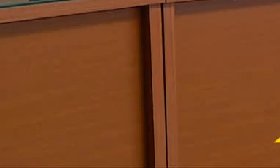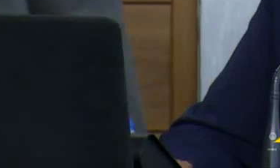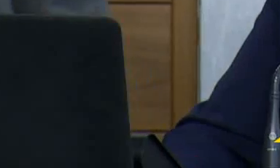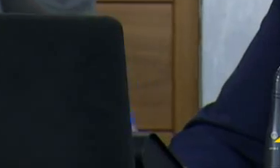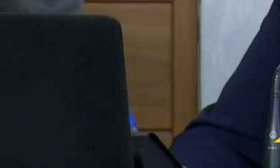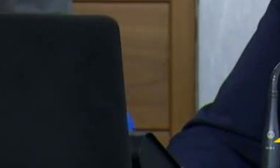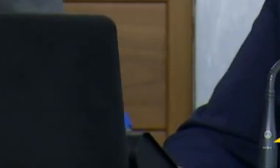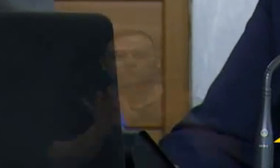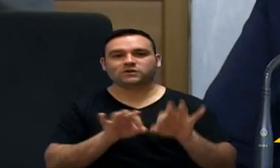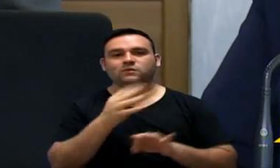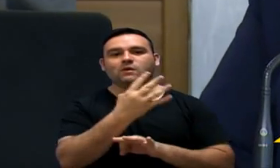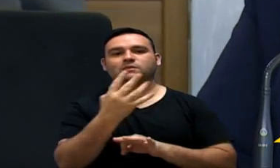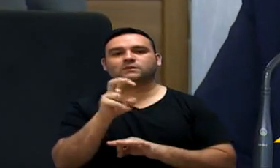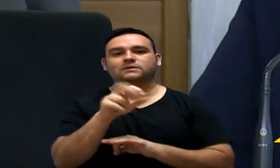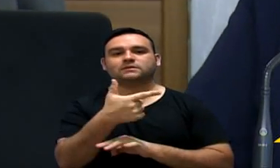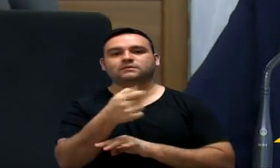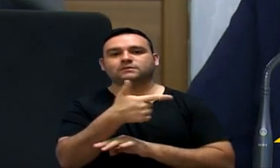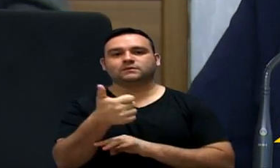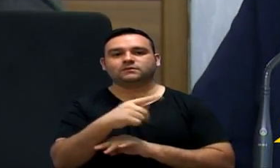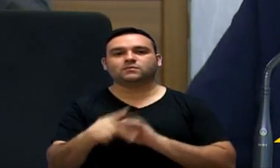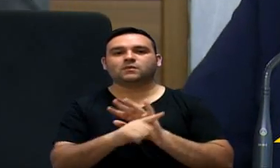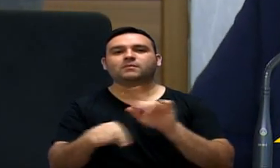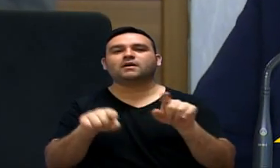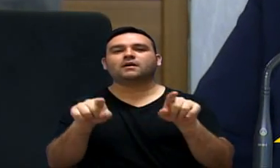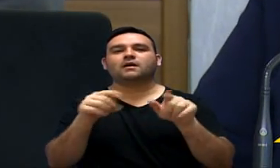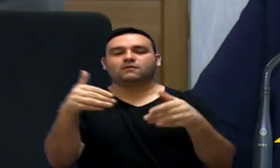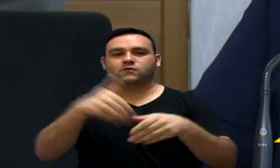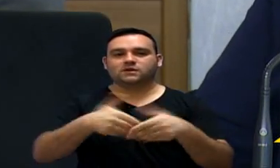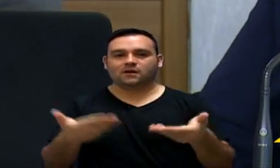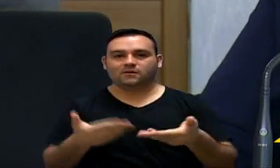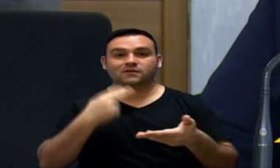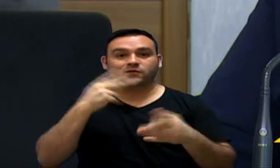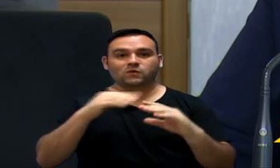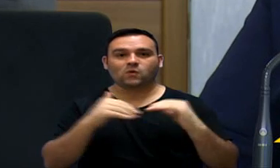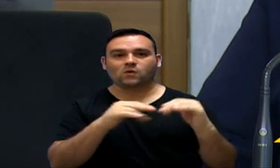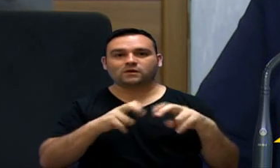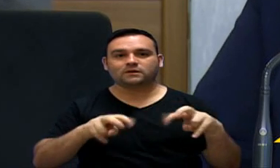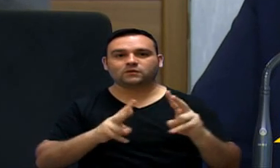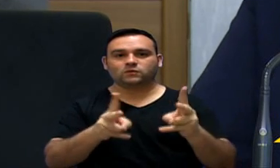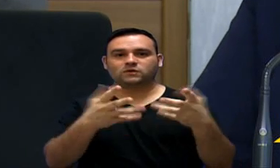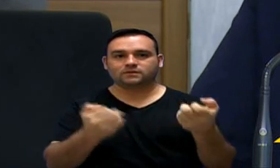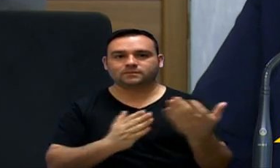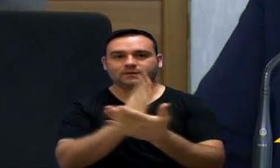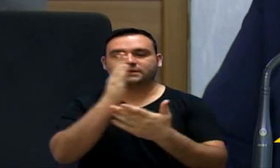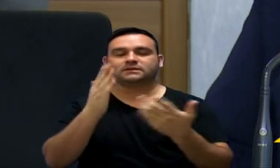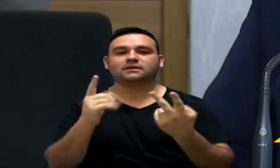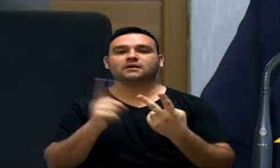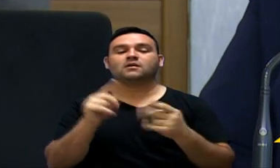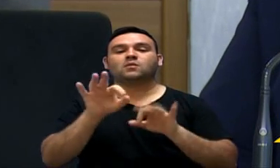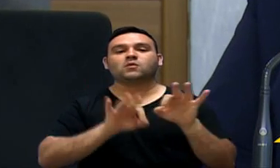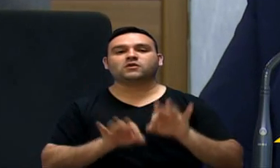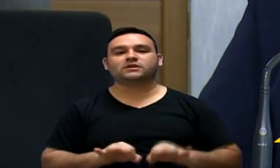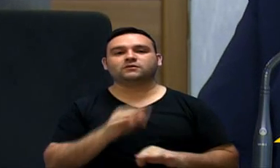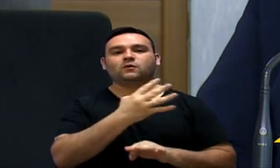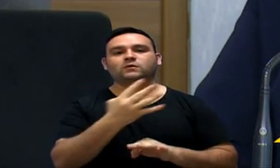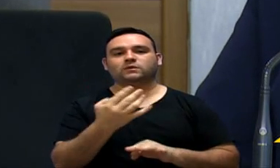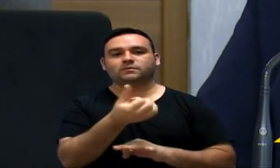Próximo projeto, 445/2021. Eu coloco em votação, os vereadores concordam, permaneçam como estão, aprovado. Projeto de